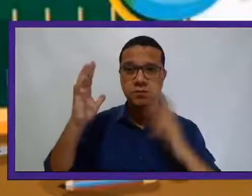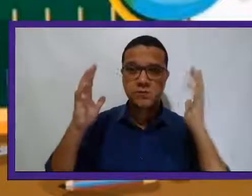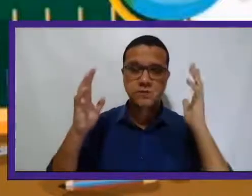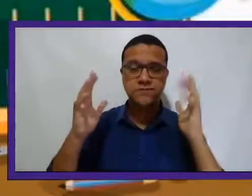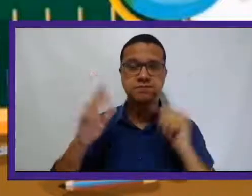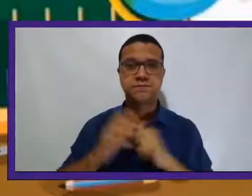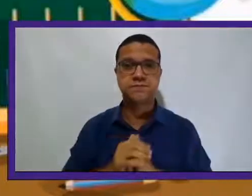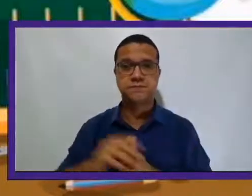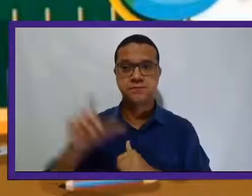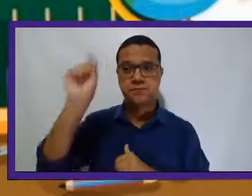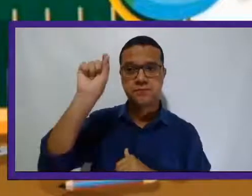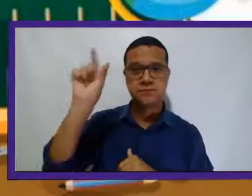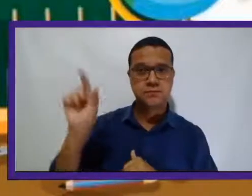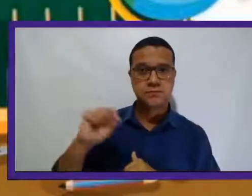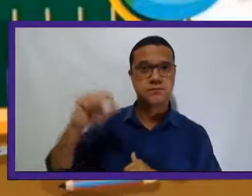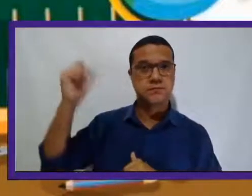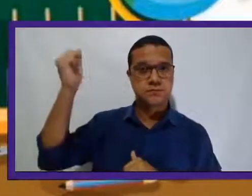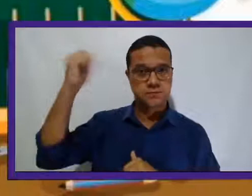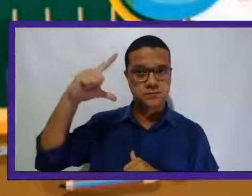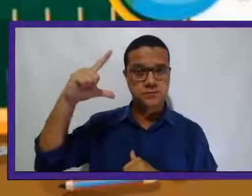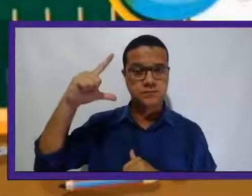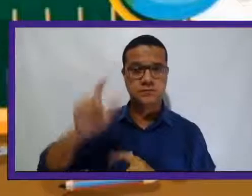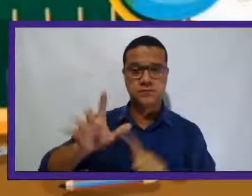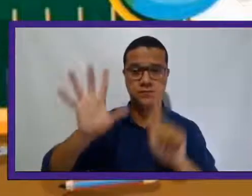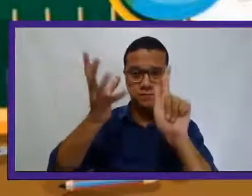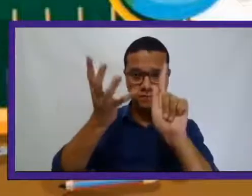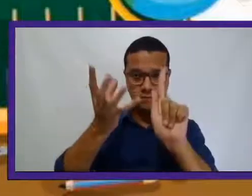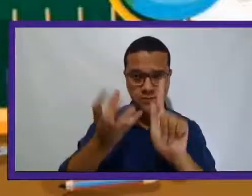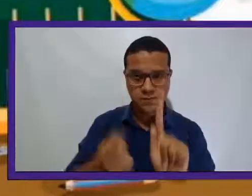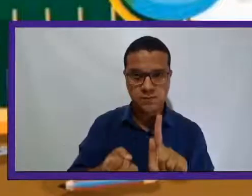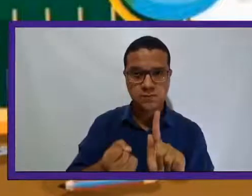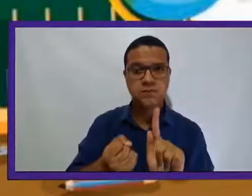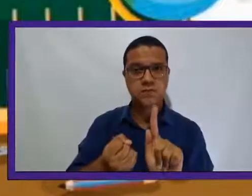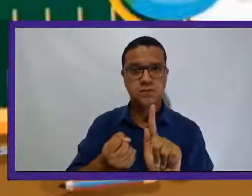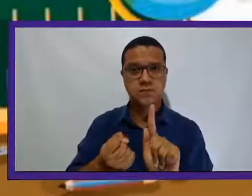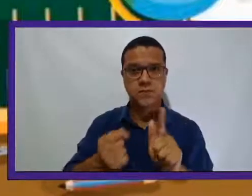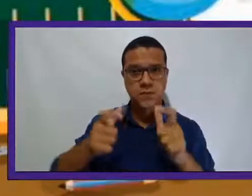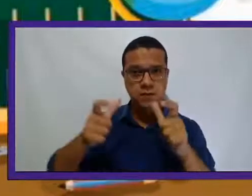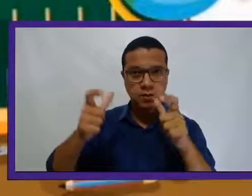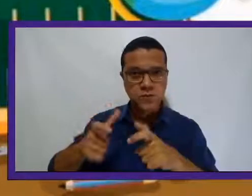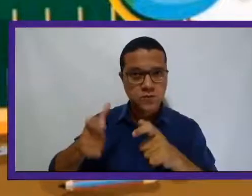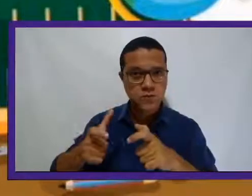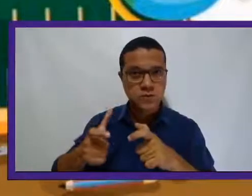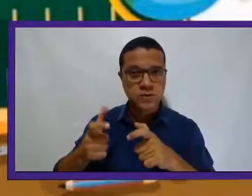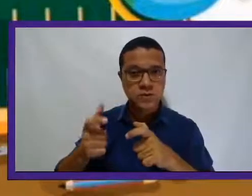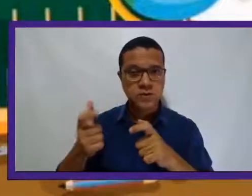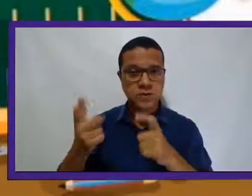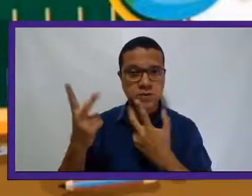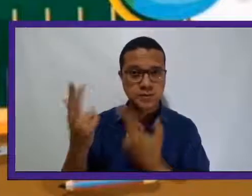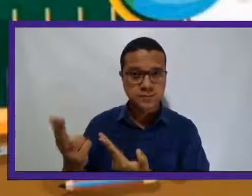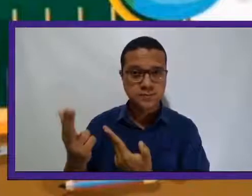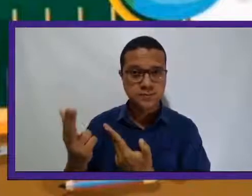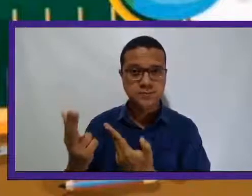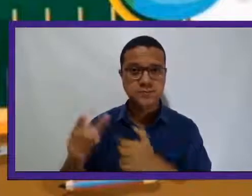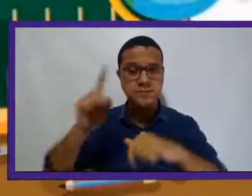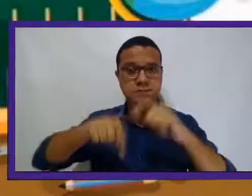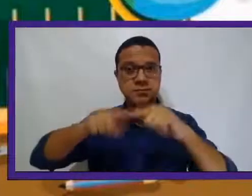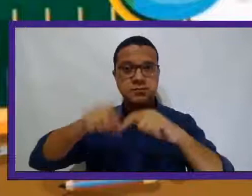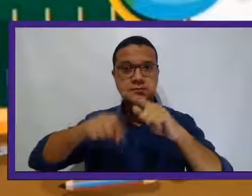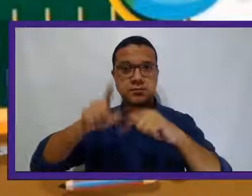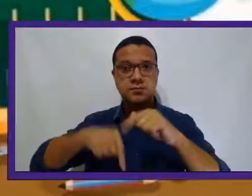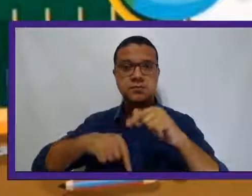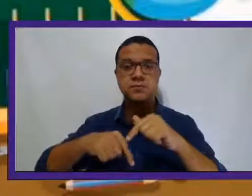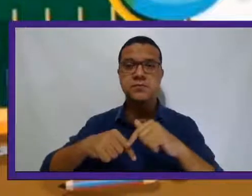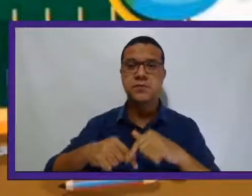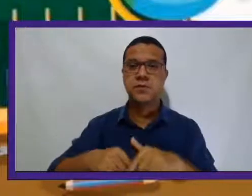Quando a Lua E o sol Estão atraindo Juntos Juntos Para o mesmo lugar Essa Os